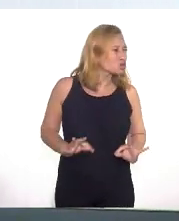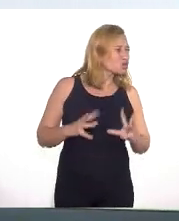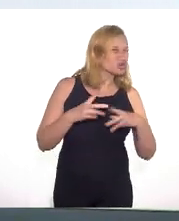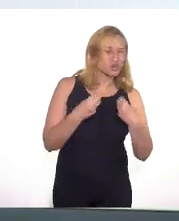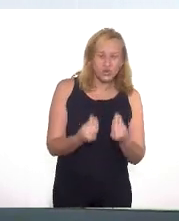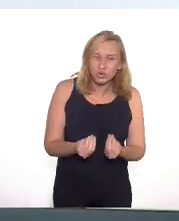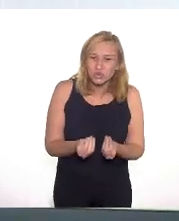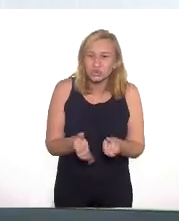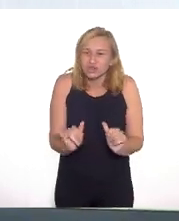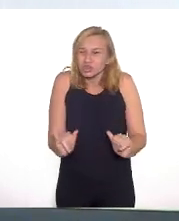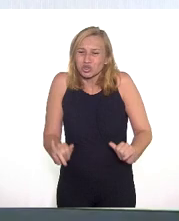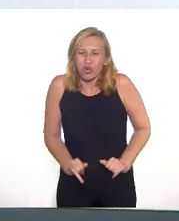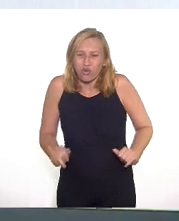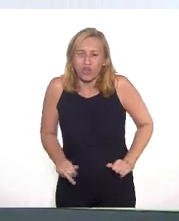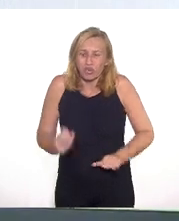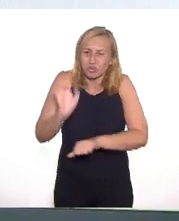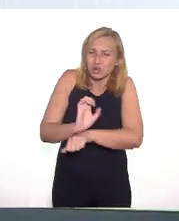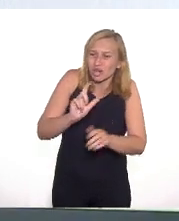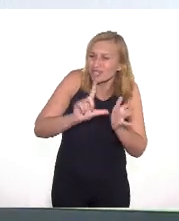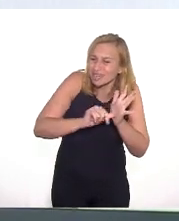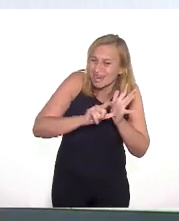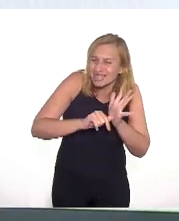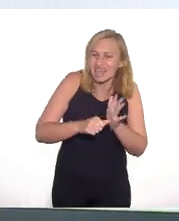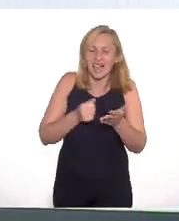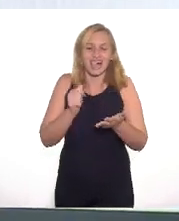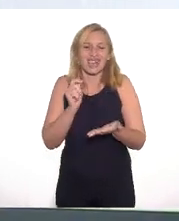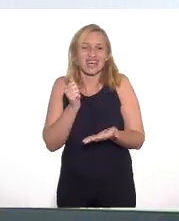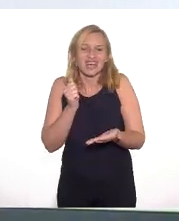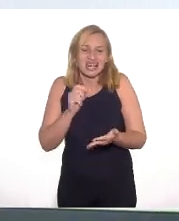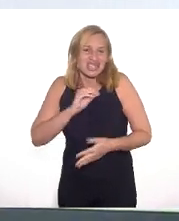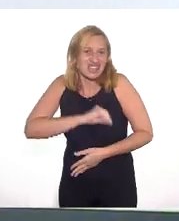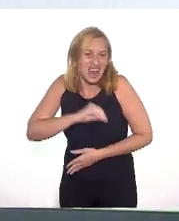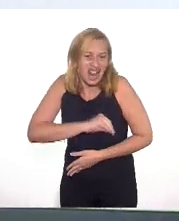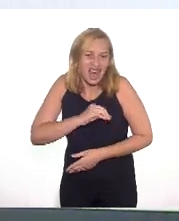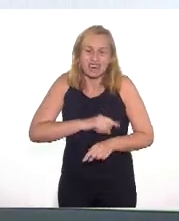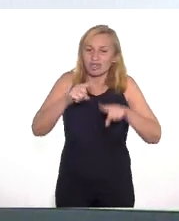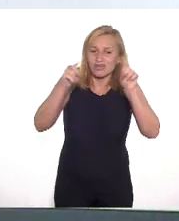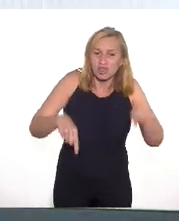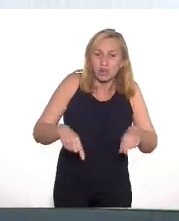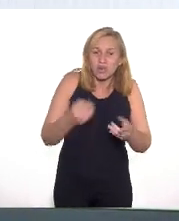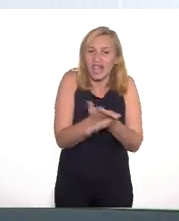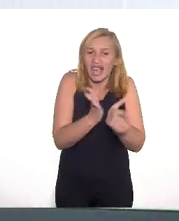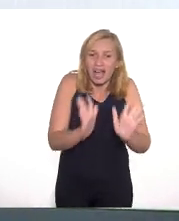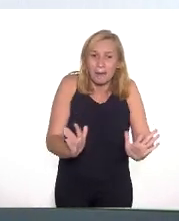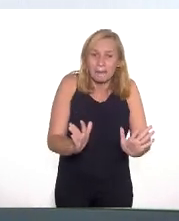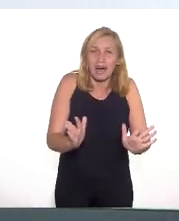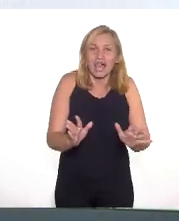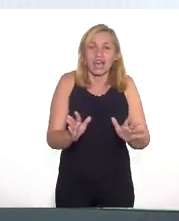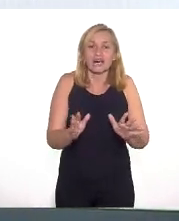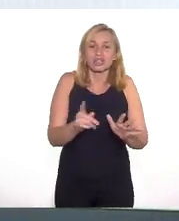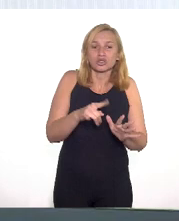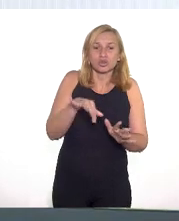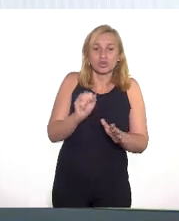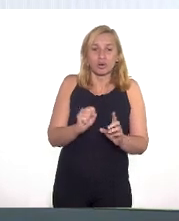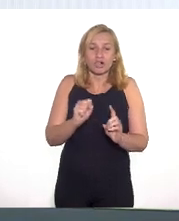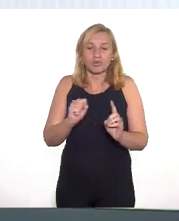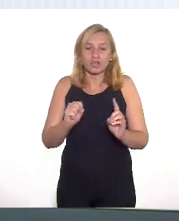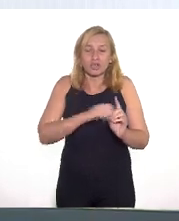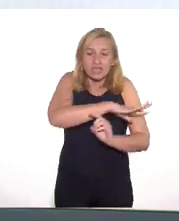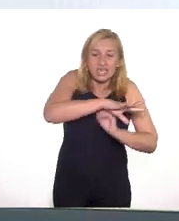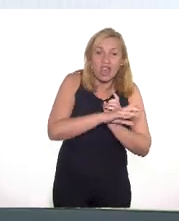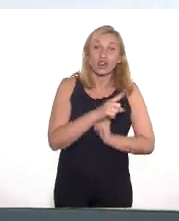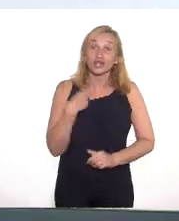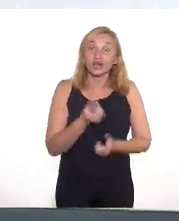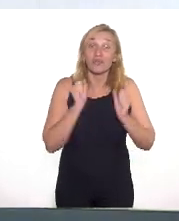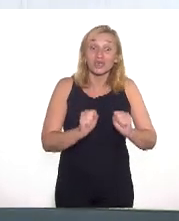o Estado passou, de atrasar salário de servidor, de acabar com os programas sociais, a gente possa